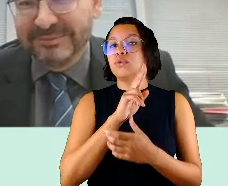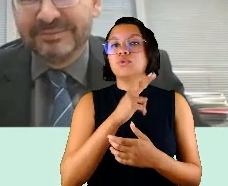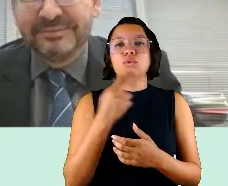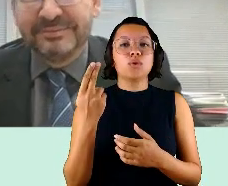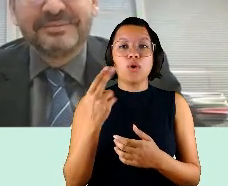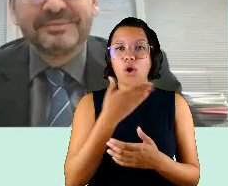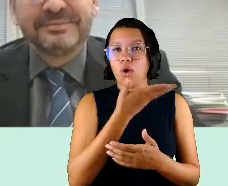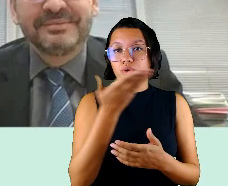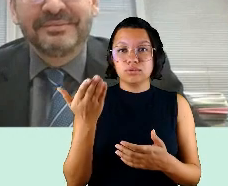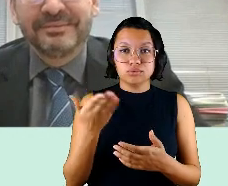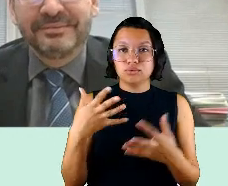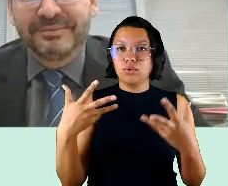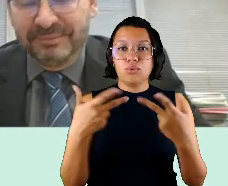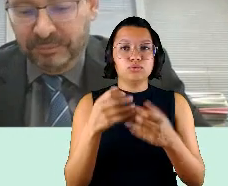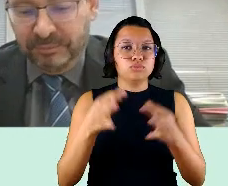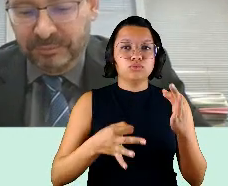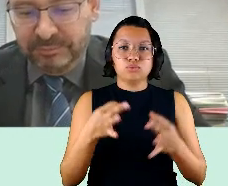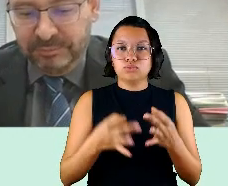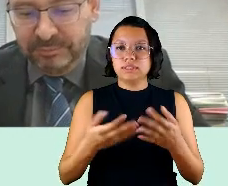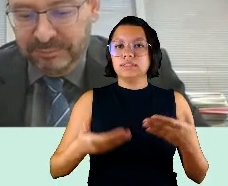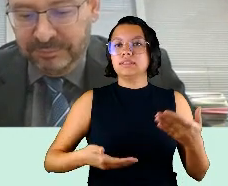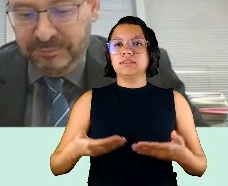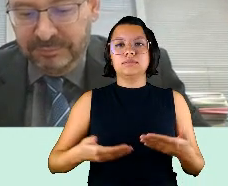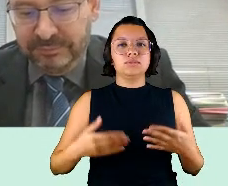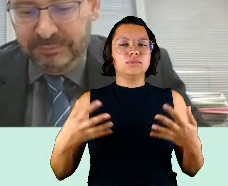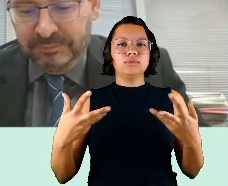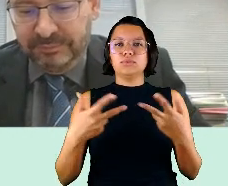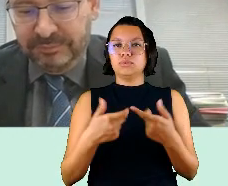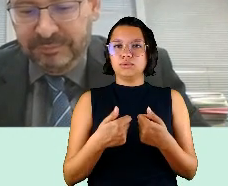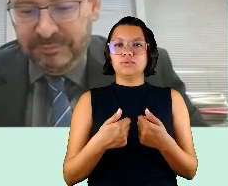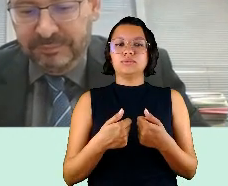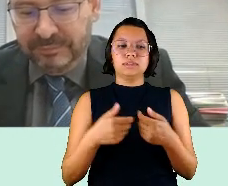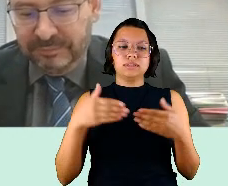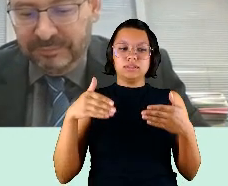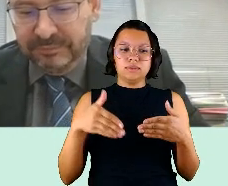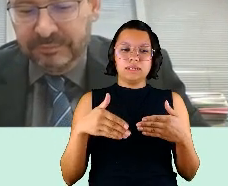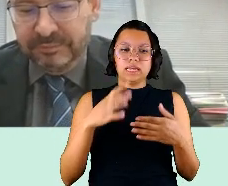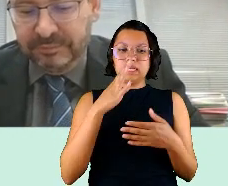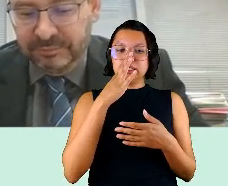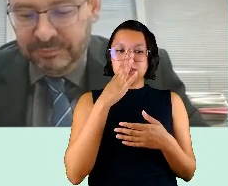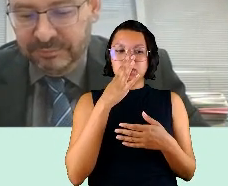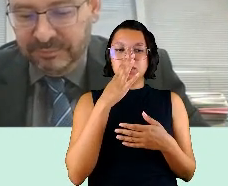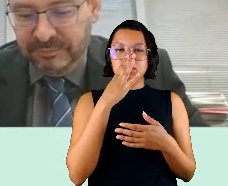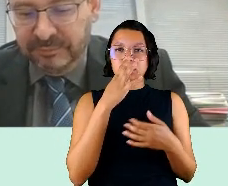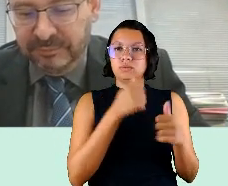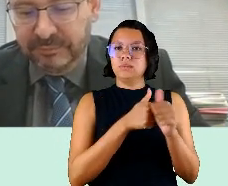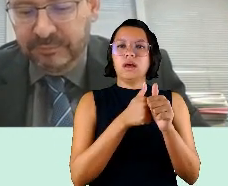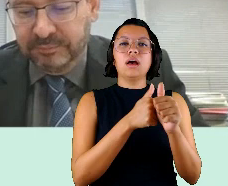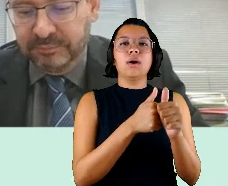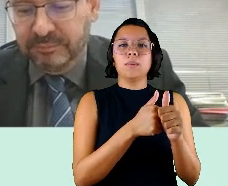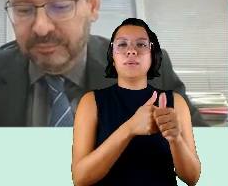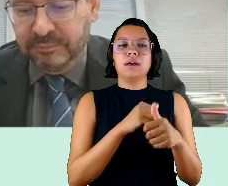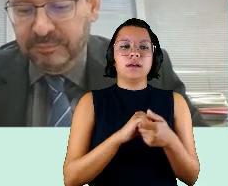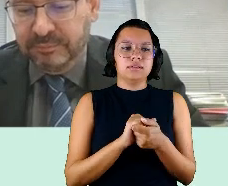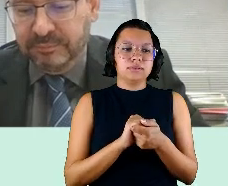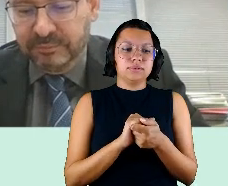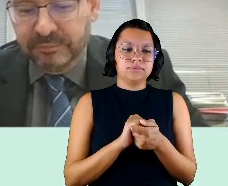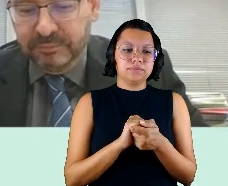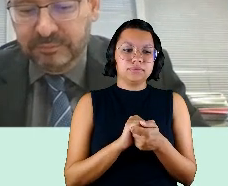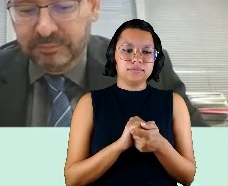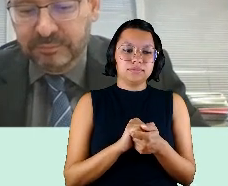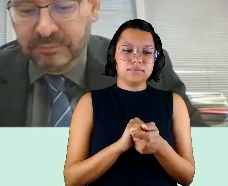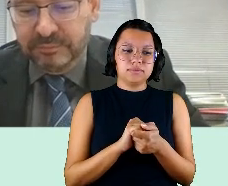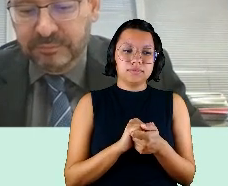nossos juízes, os nossos servidores, todos que estão aqui assistindo, acompanhando